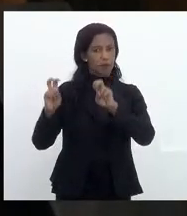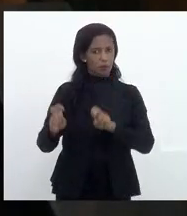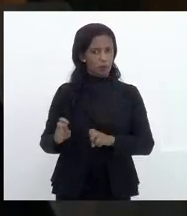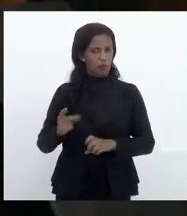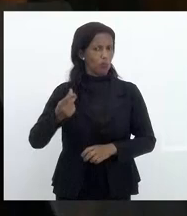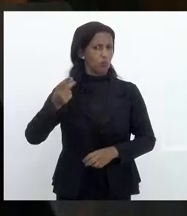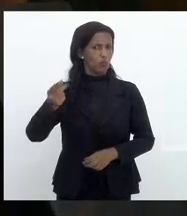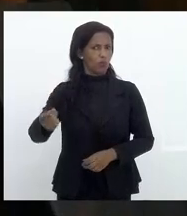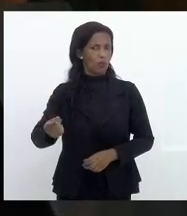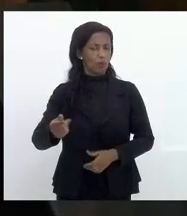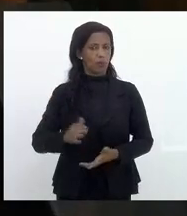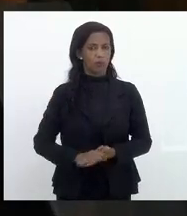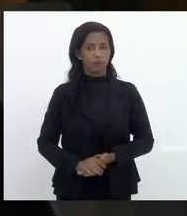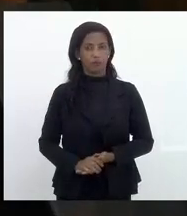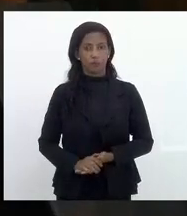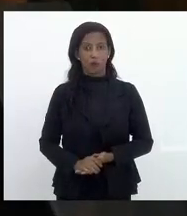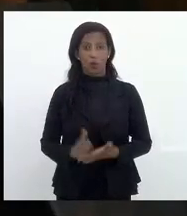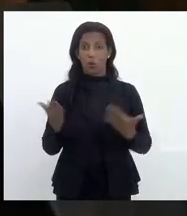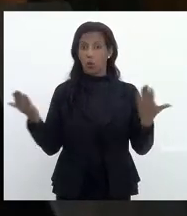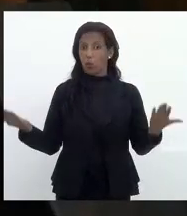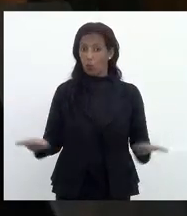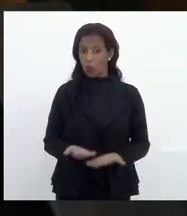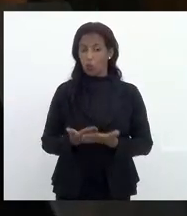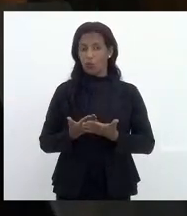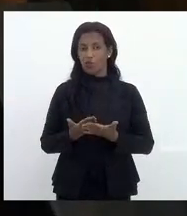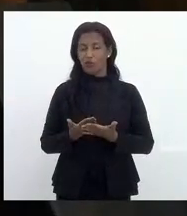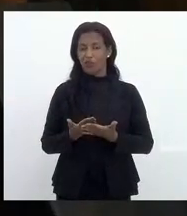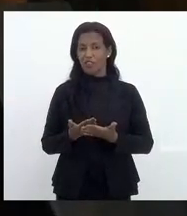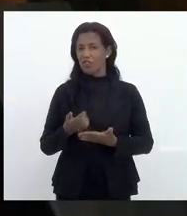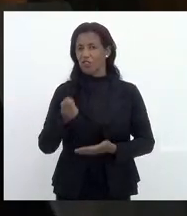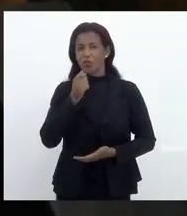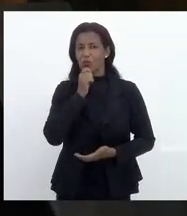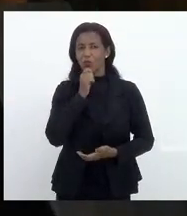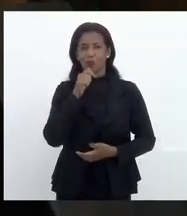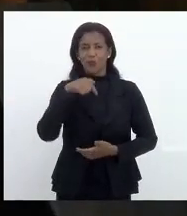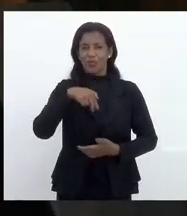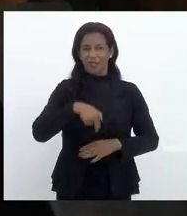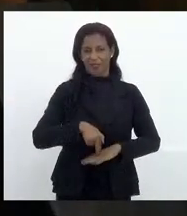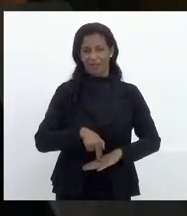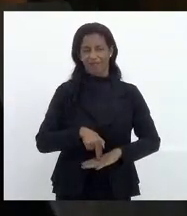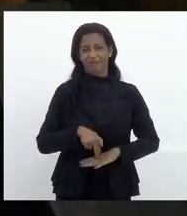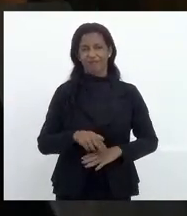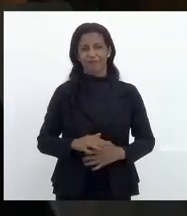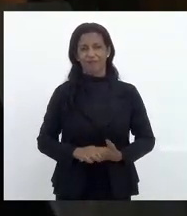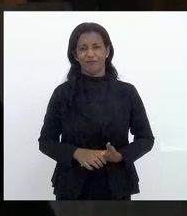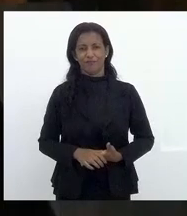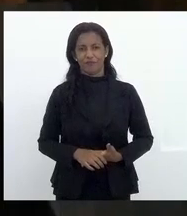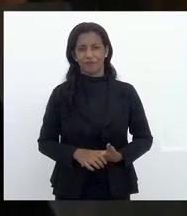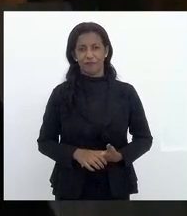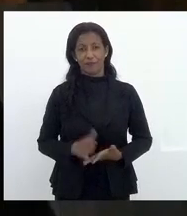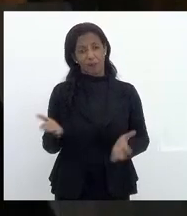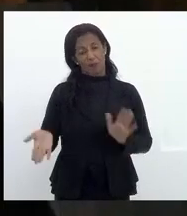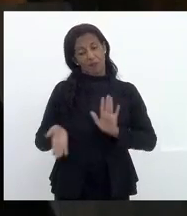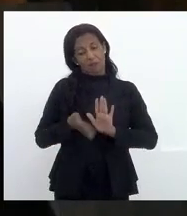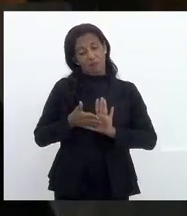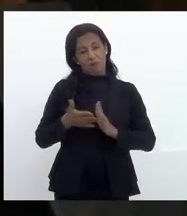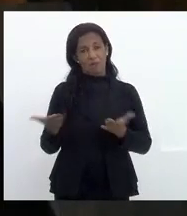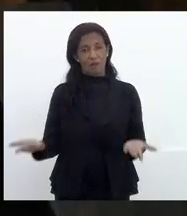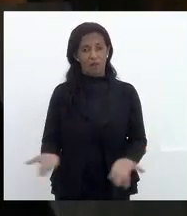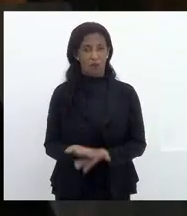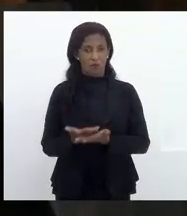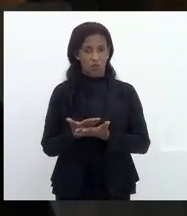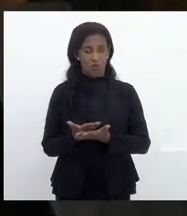tempo já não estaríamos hoje é discutir o mesmo assunto mas é fato que nós temos a demanda hoje